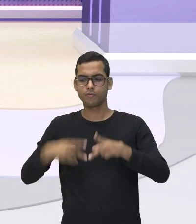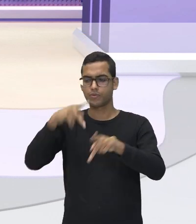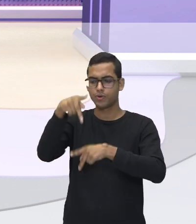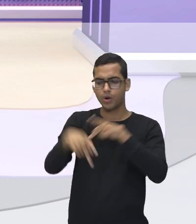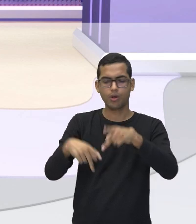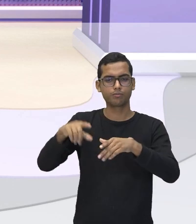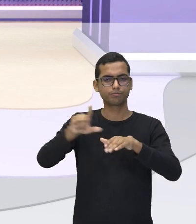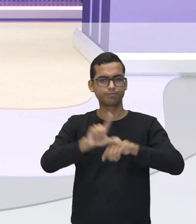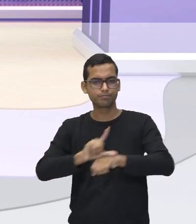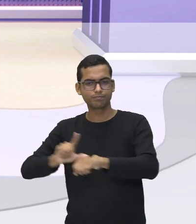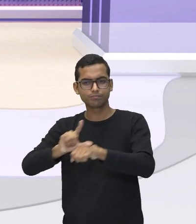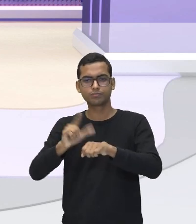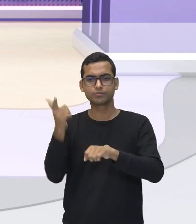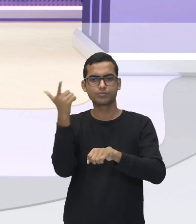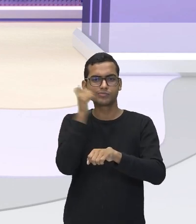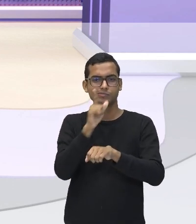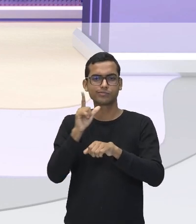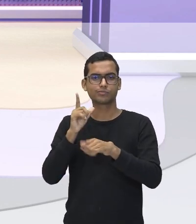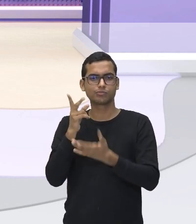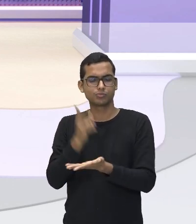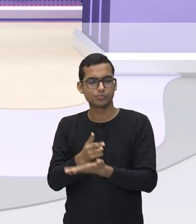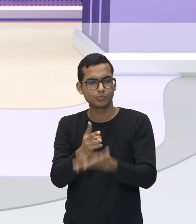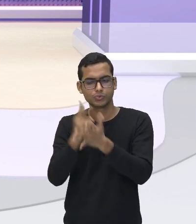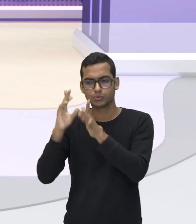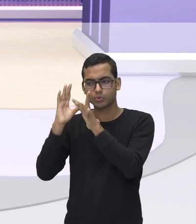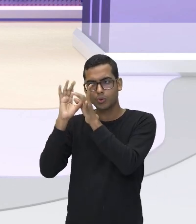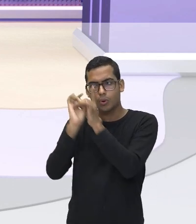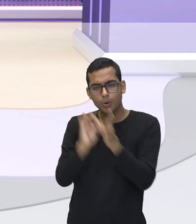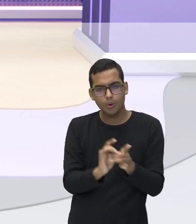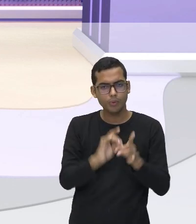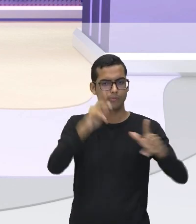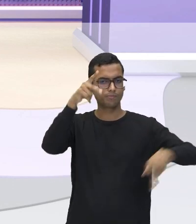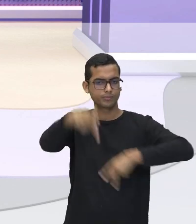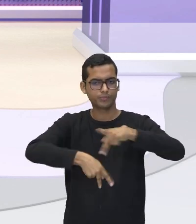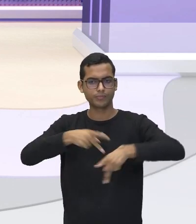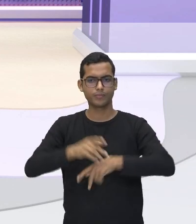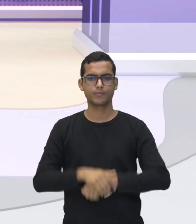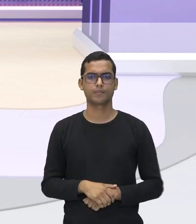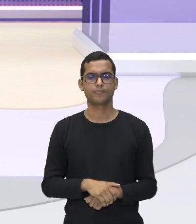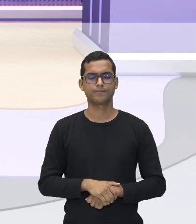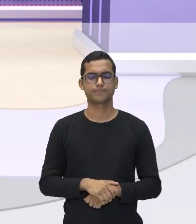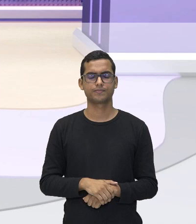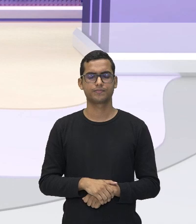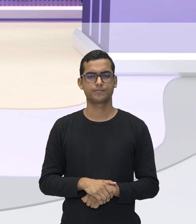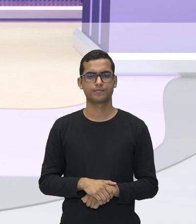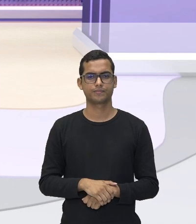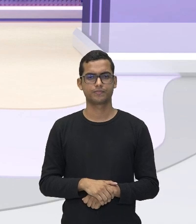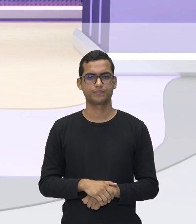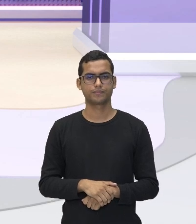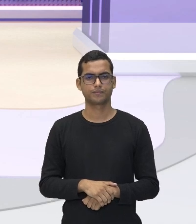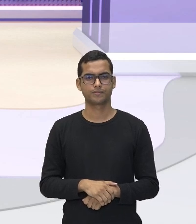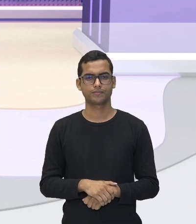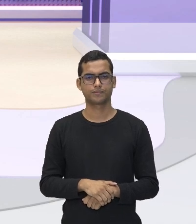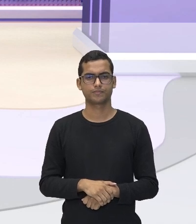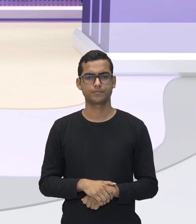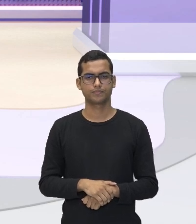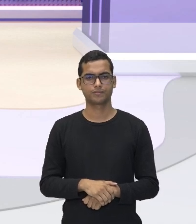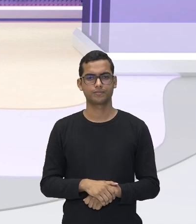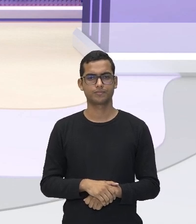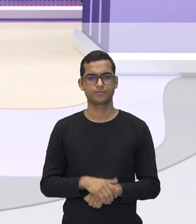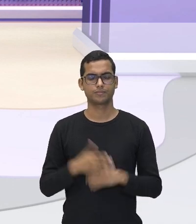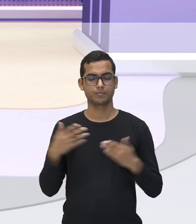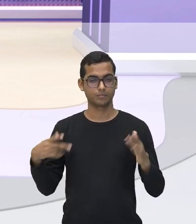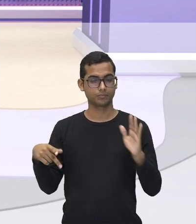lideranças, para manter a coesão daquele povo. E é nessa relação que aquele povo, com a